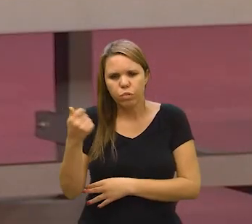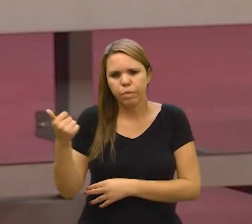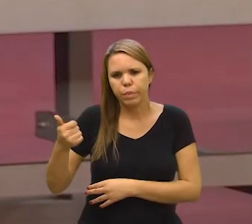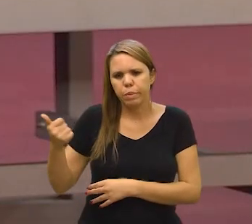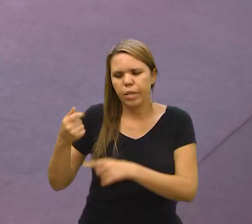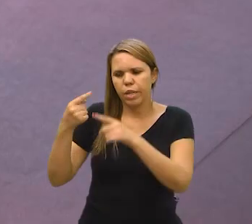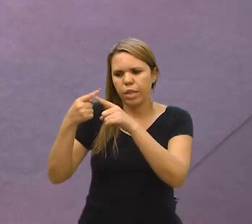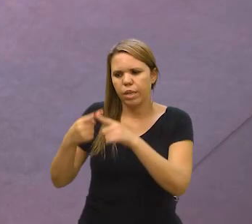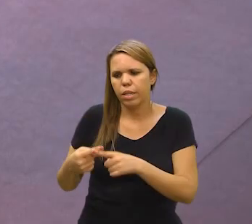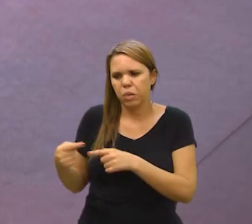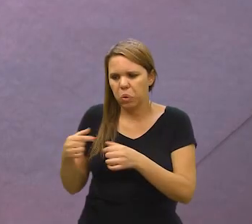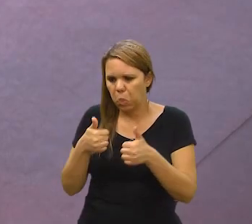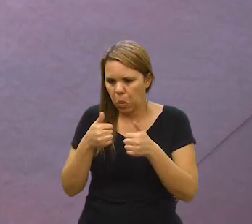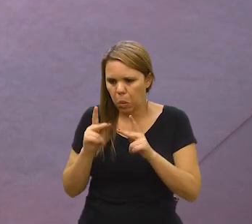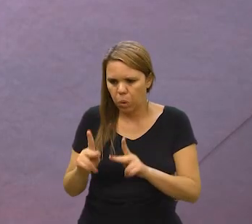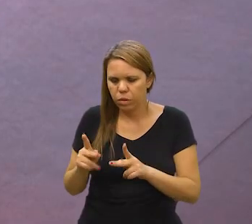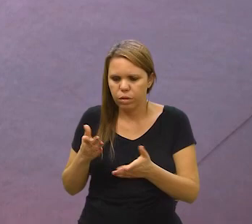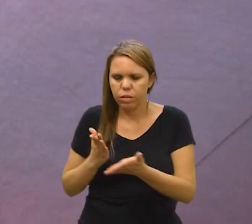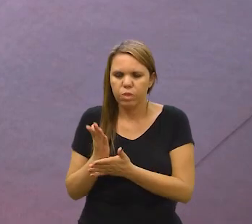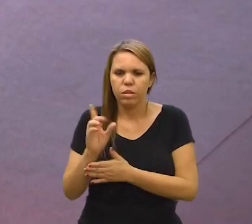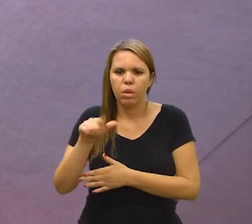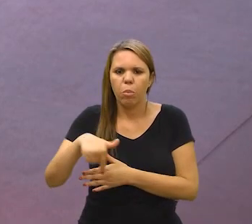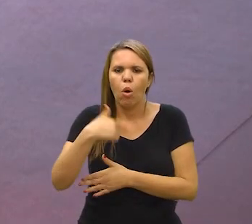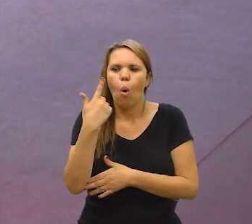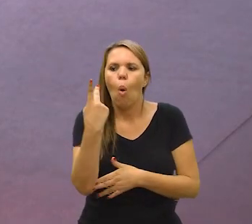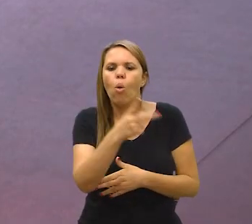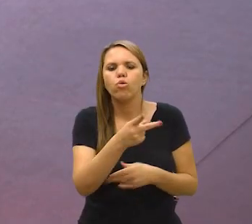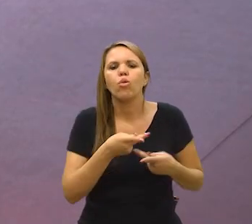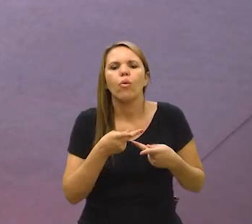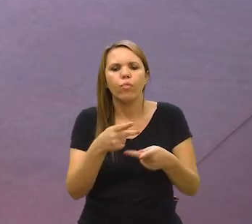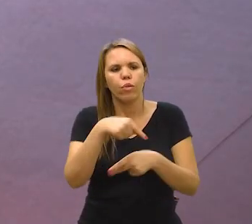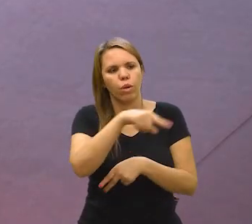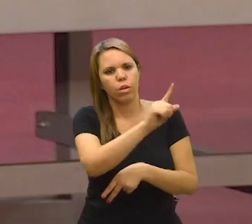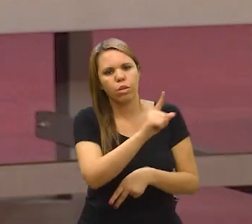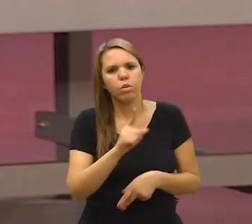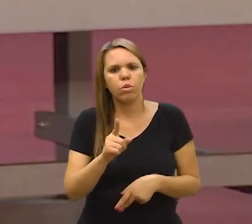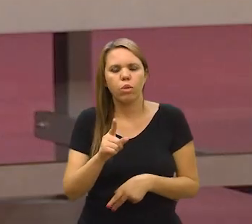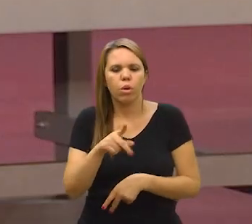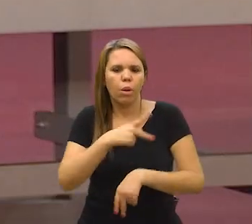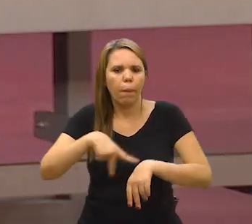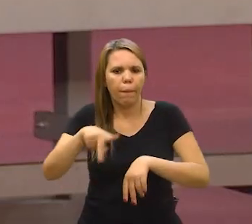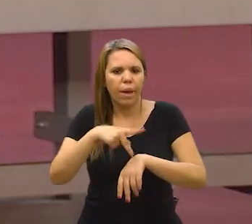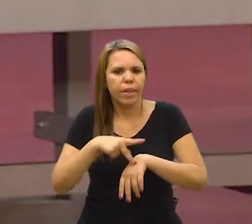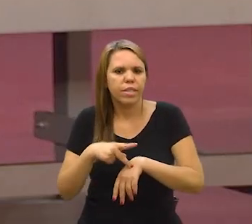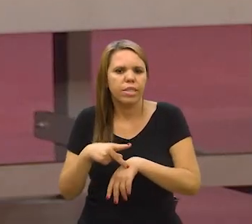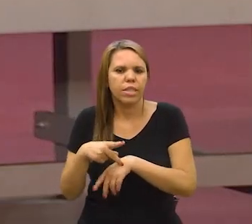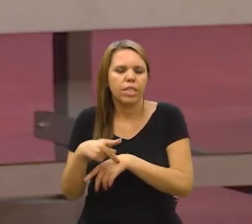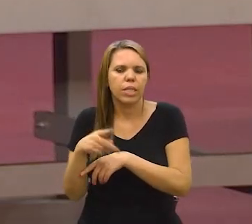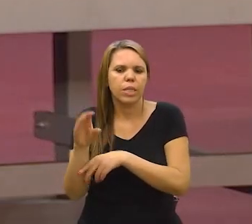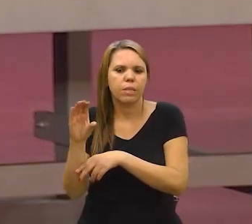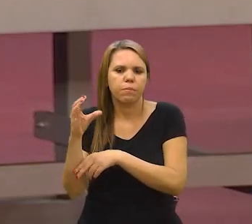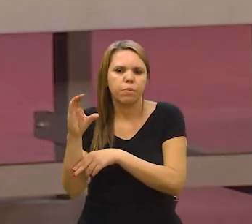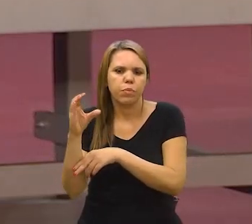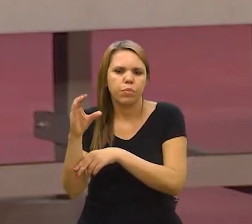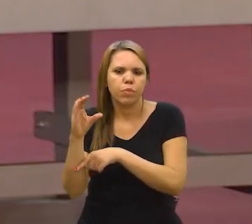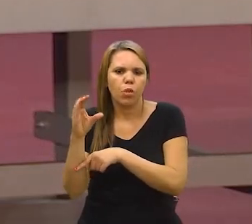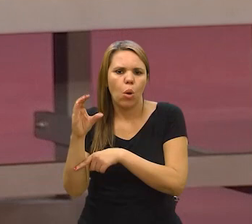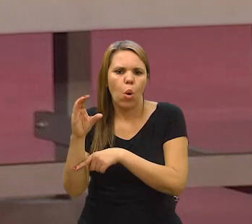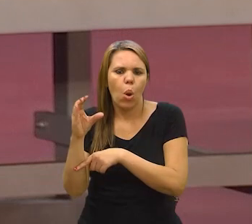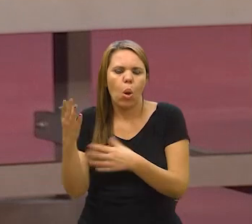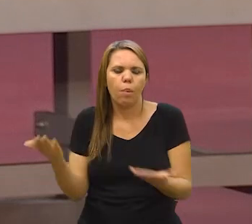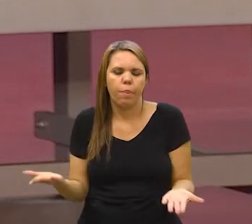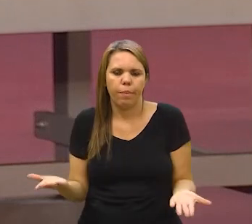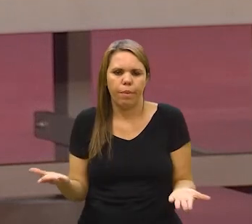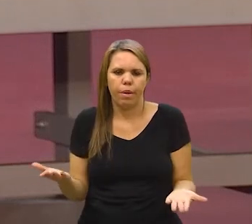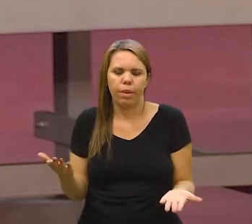primeiro torneio que você foi muito bem. De lá, já surgiu um convite para você ir para a Colômbia? Então, nesse primeiro torneio em 2008, tanto